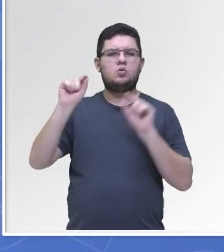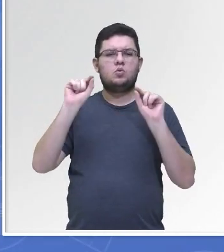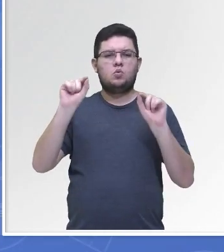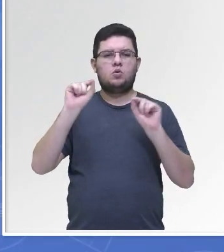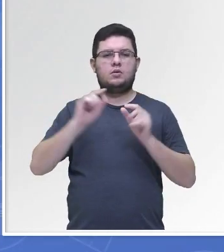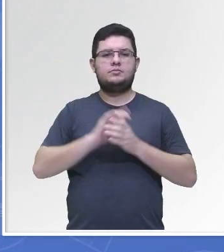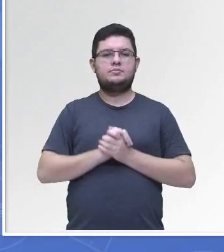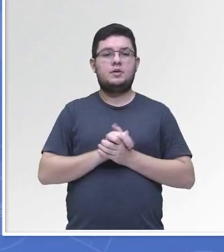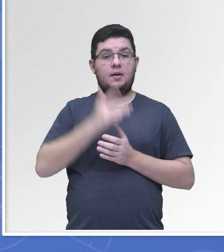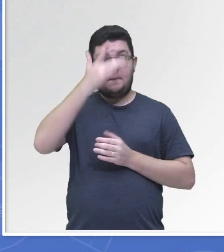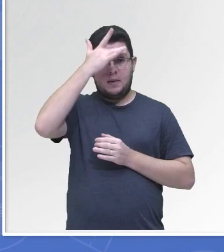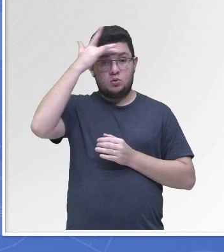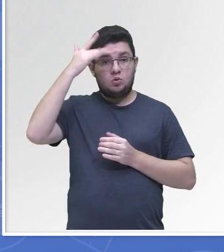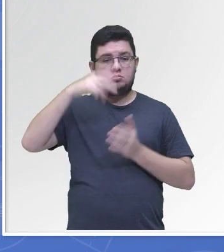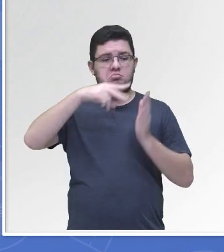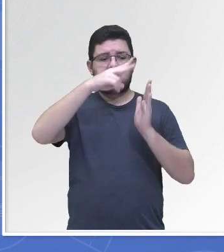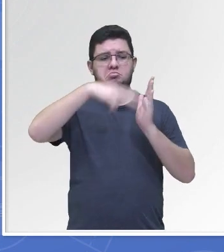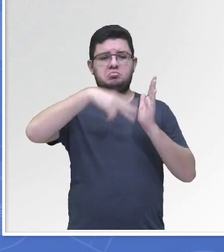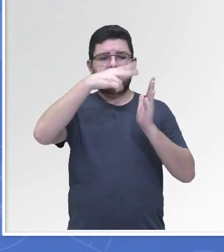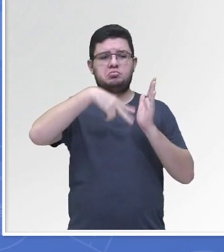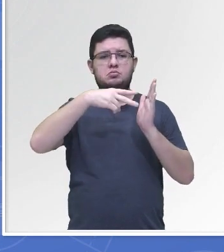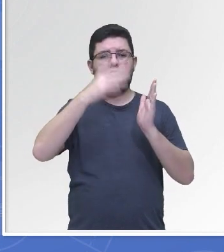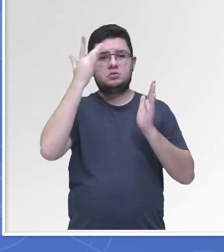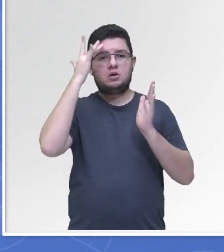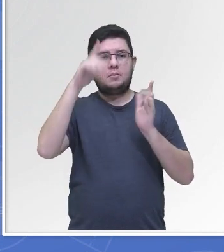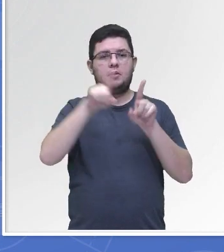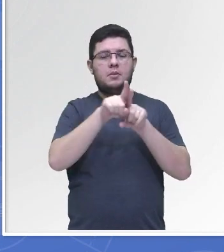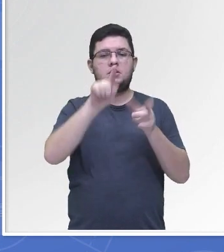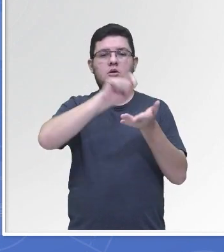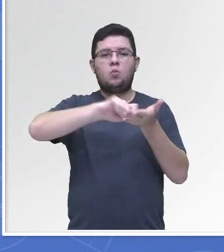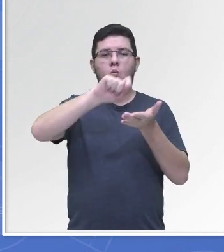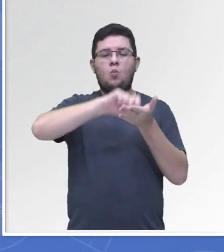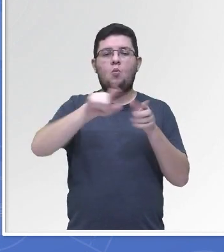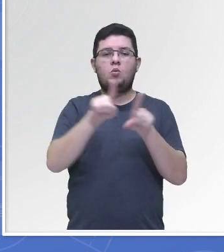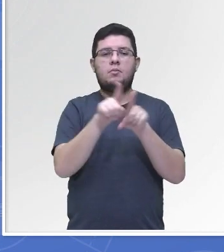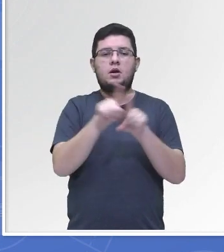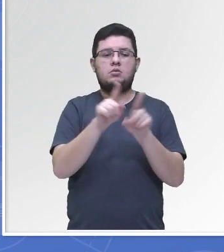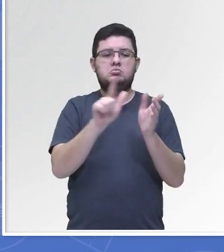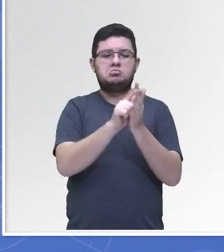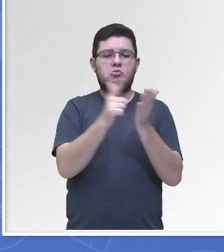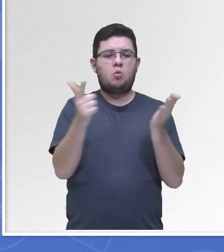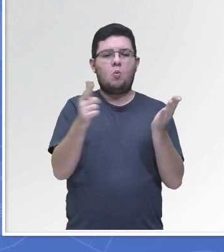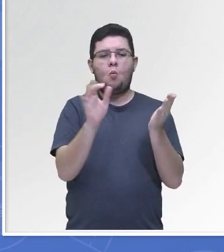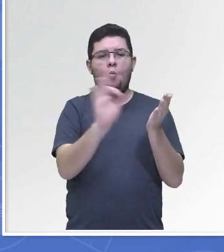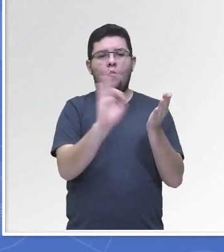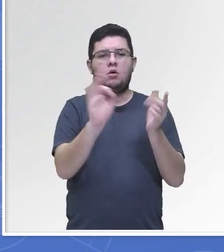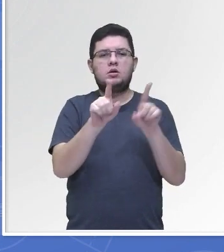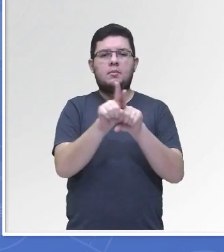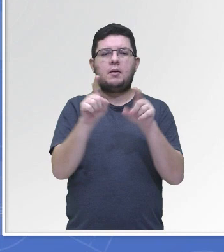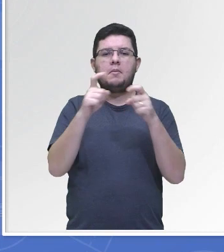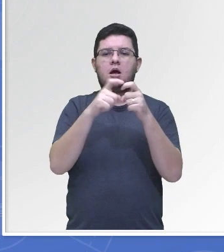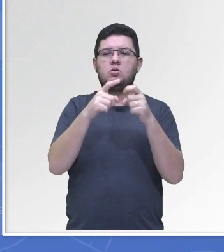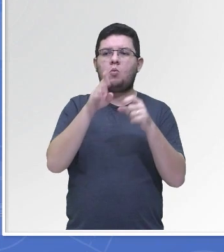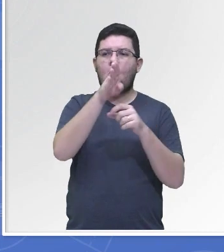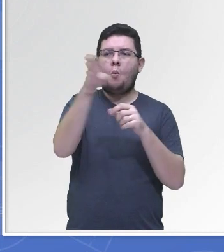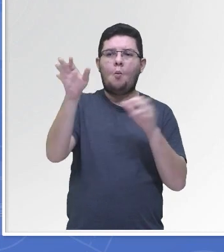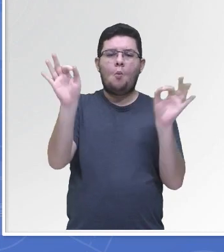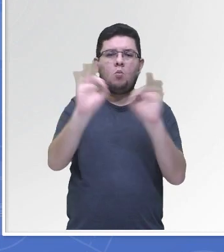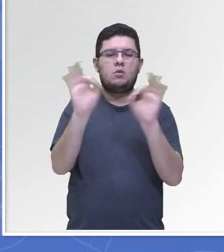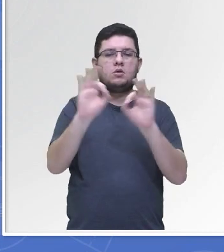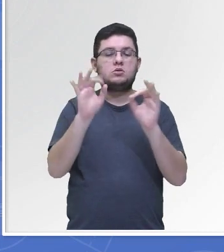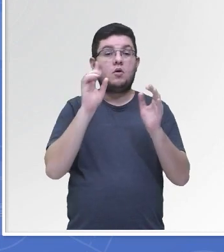analfabeto ou quase sem assistência médica, não lendo jornais nem revistas, nas quais se limita a ver figuras,